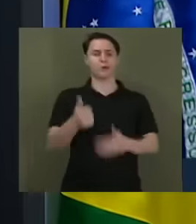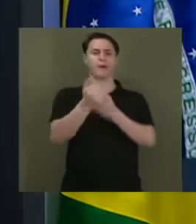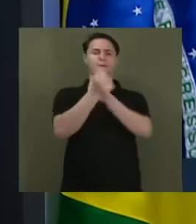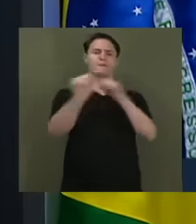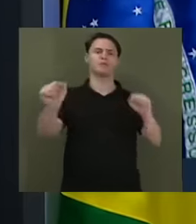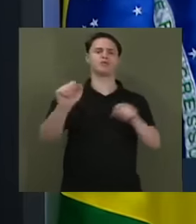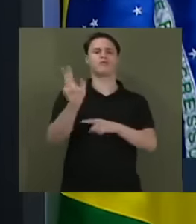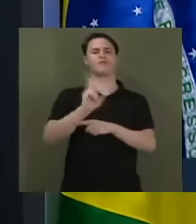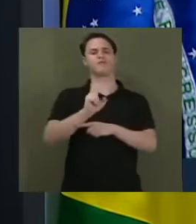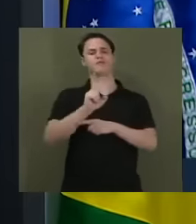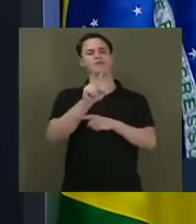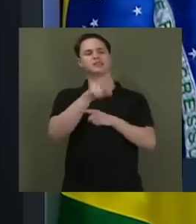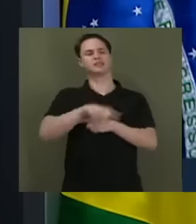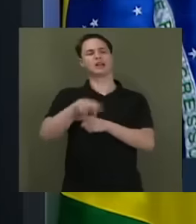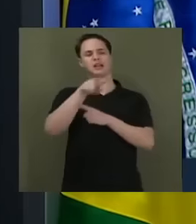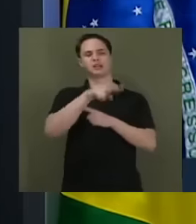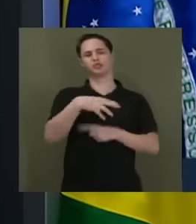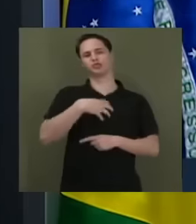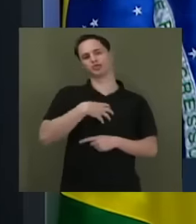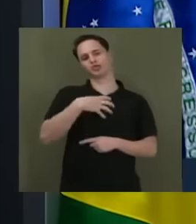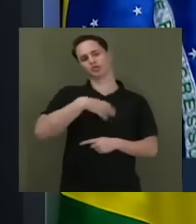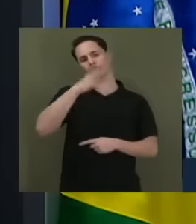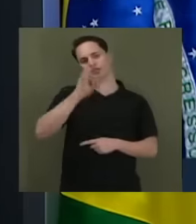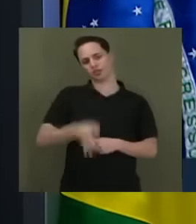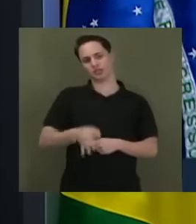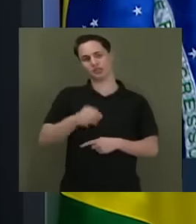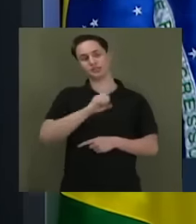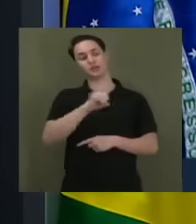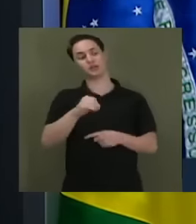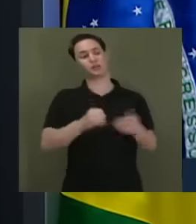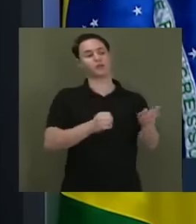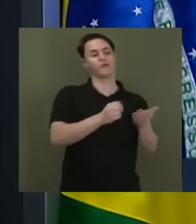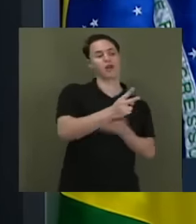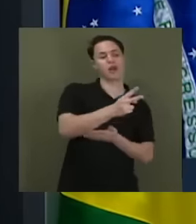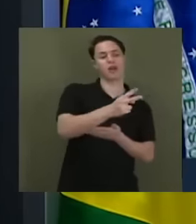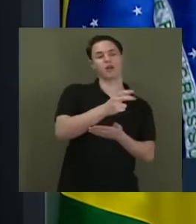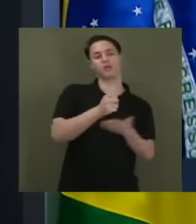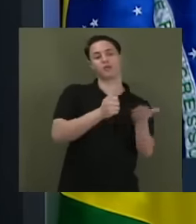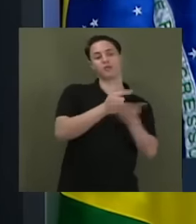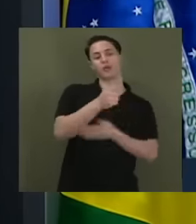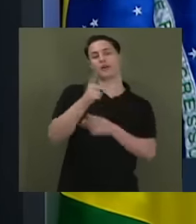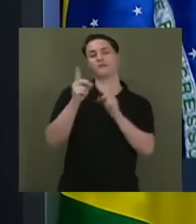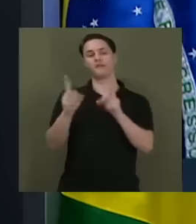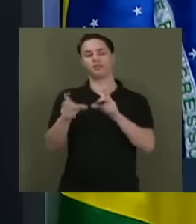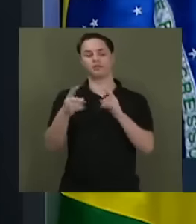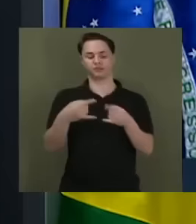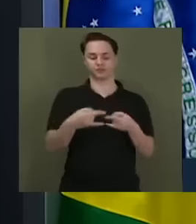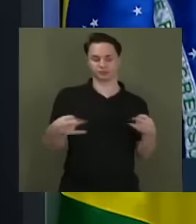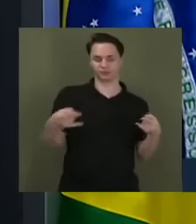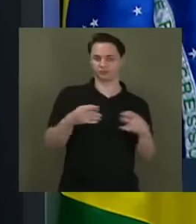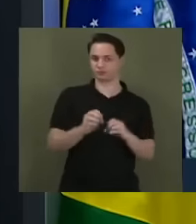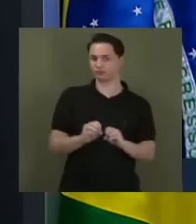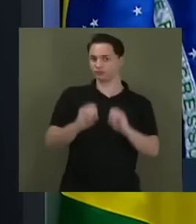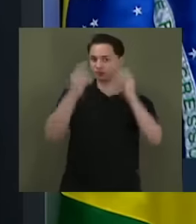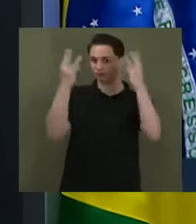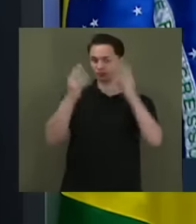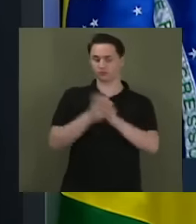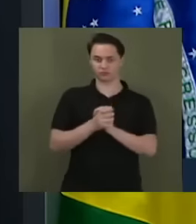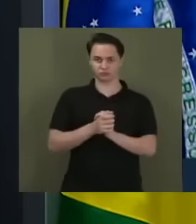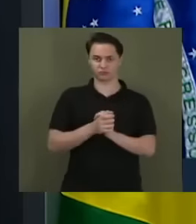fiscalizar de forma correta a compra e venda de ingressos em shows sem vinculação com o fundo